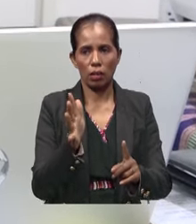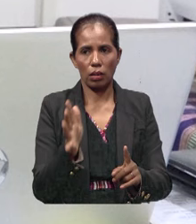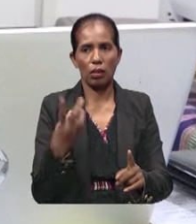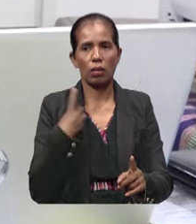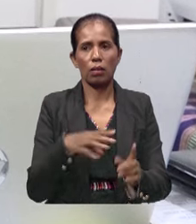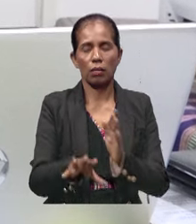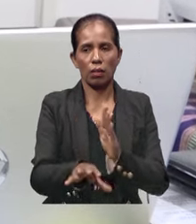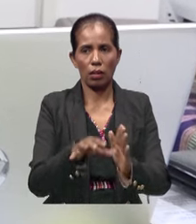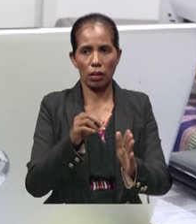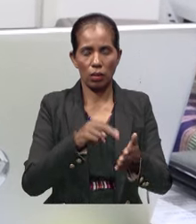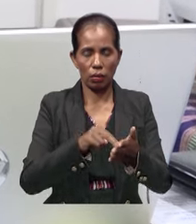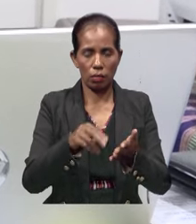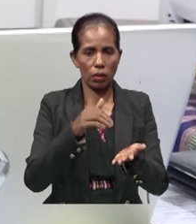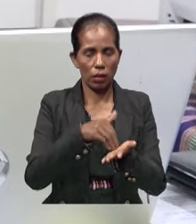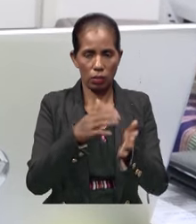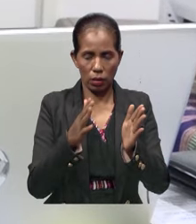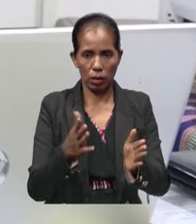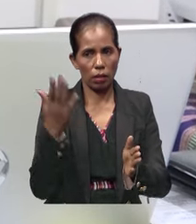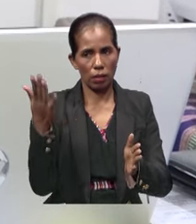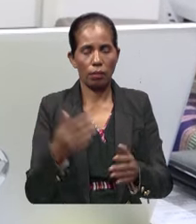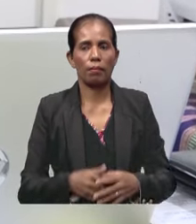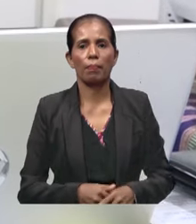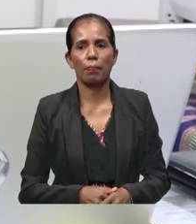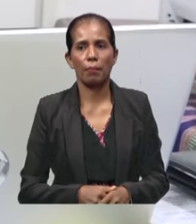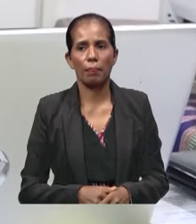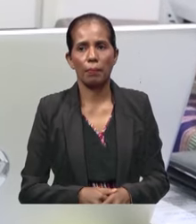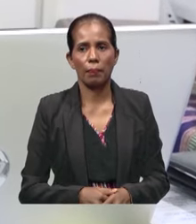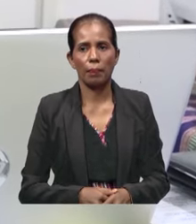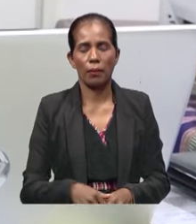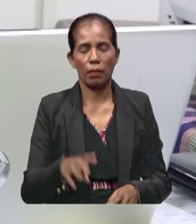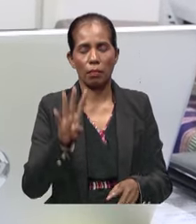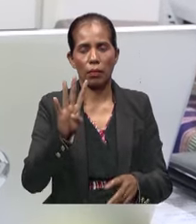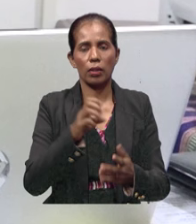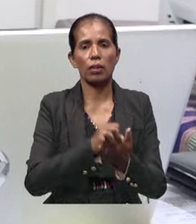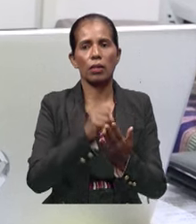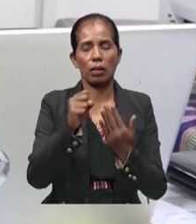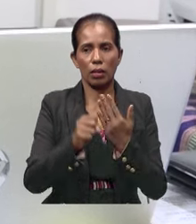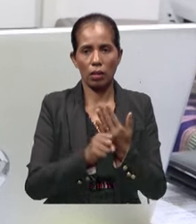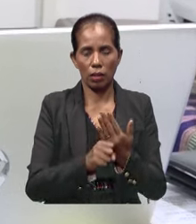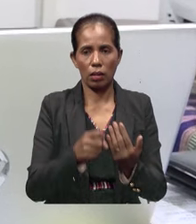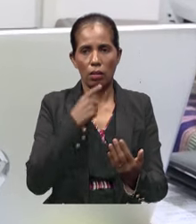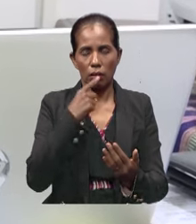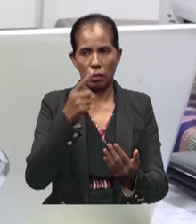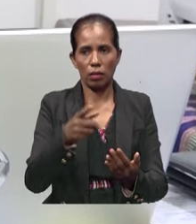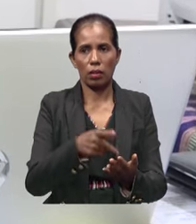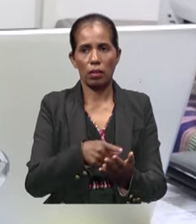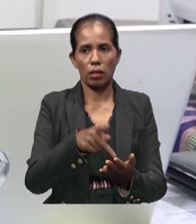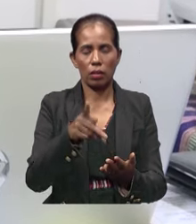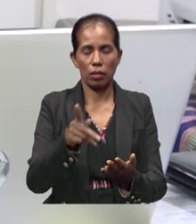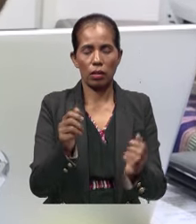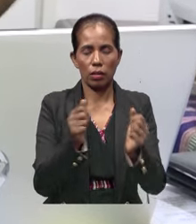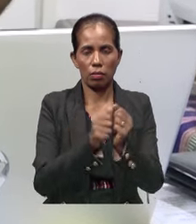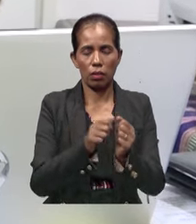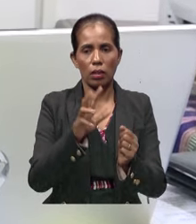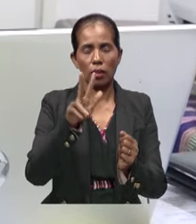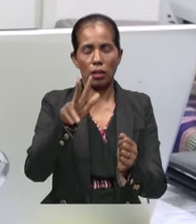bel hetana nomor studante ne ba. Por exemplo, sa nesa ihe 4 setembro, nia kan hatu nia agora nesse um dia 360